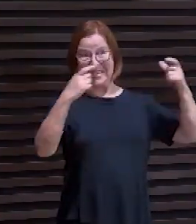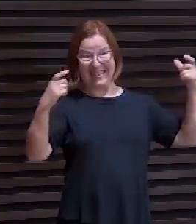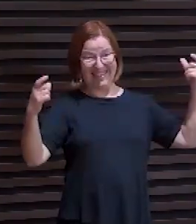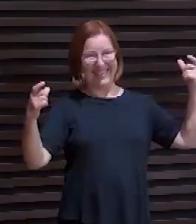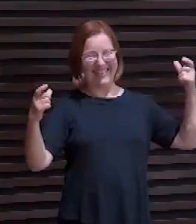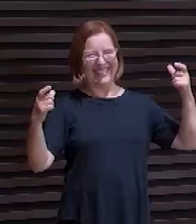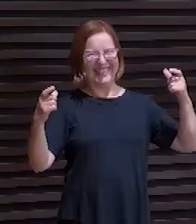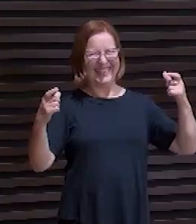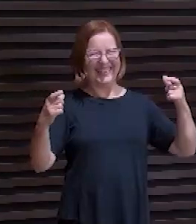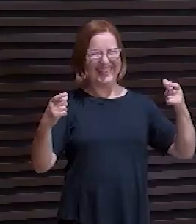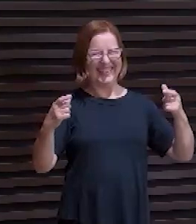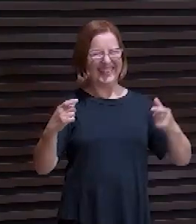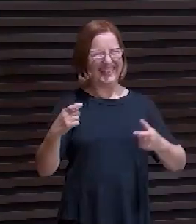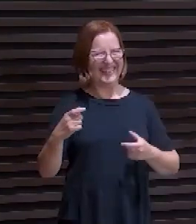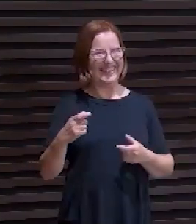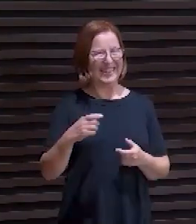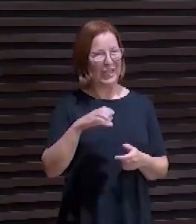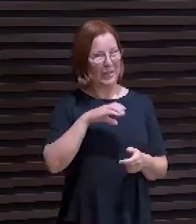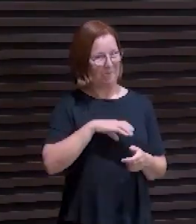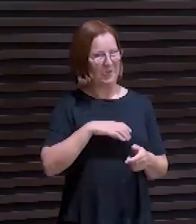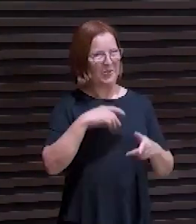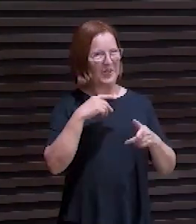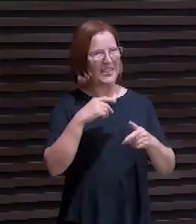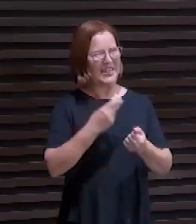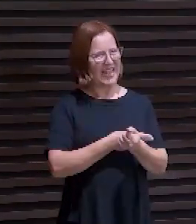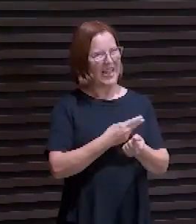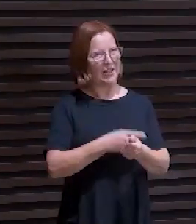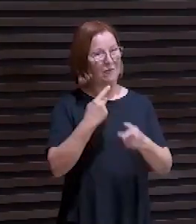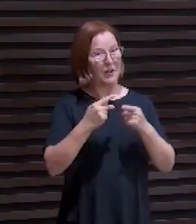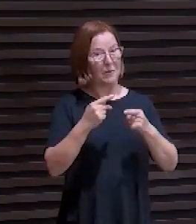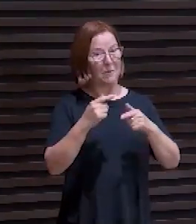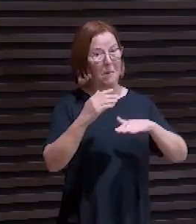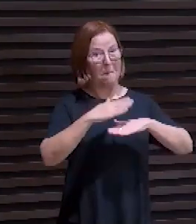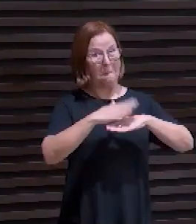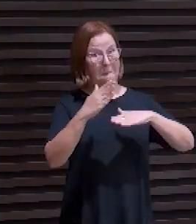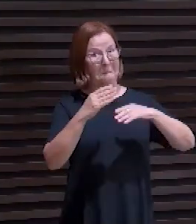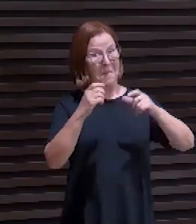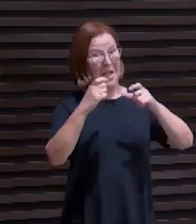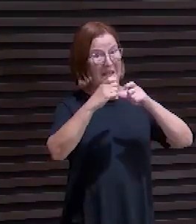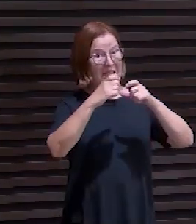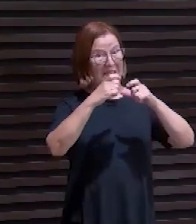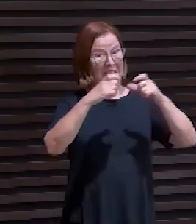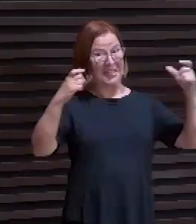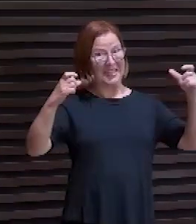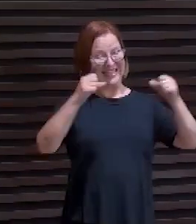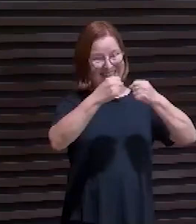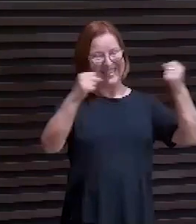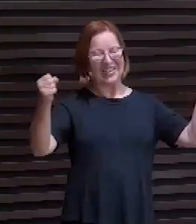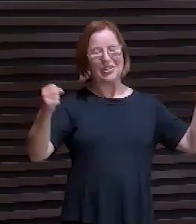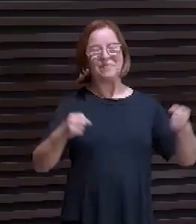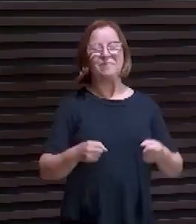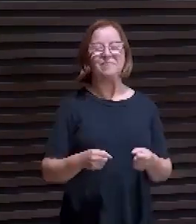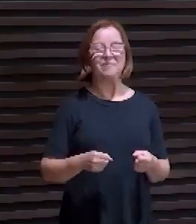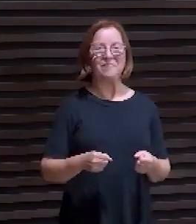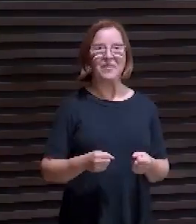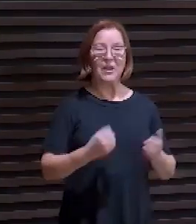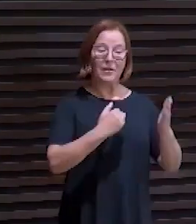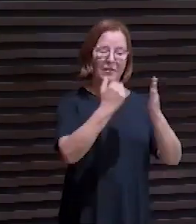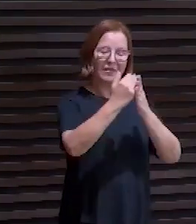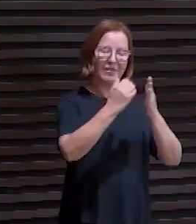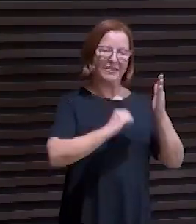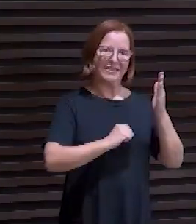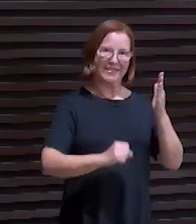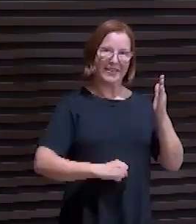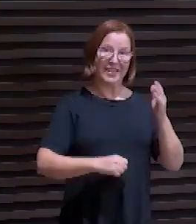uma forma errada do português. Sumo sacerdote, o grande